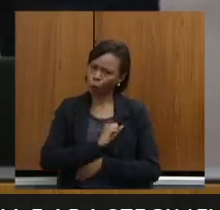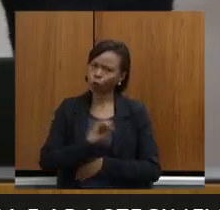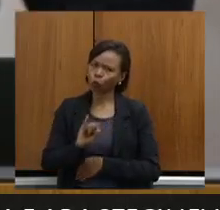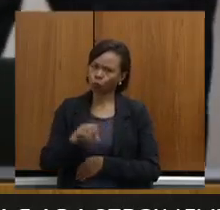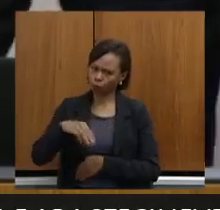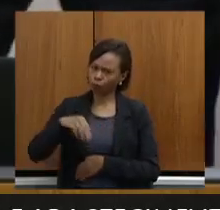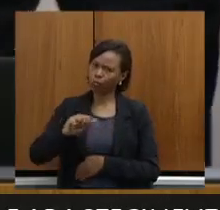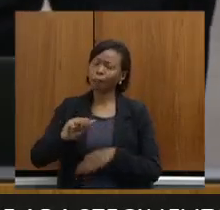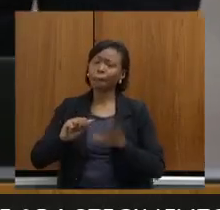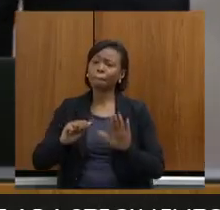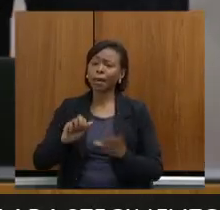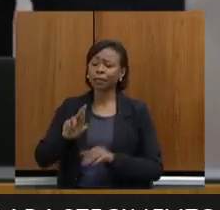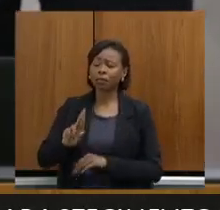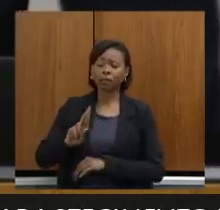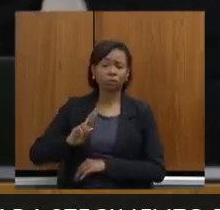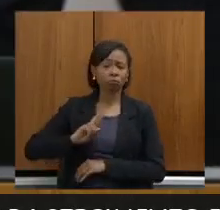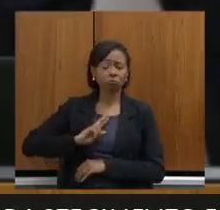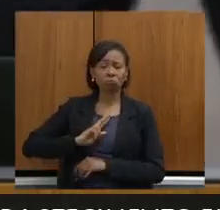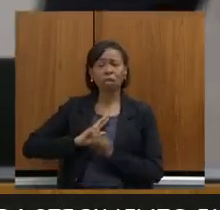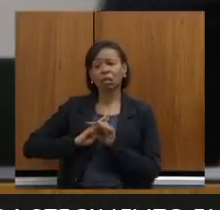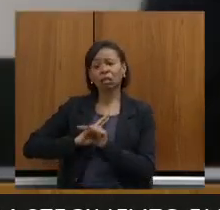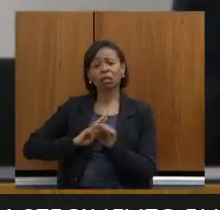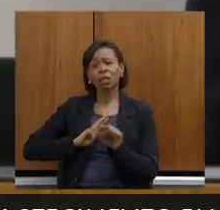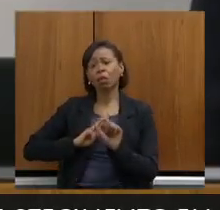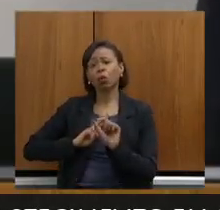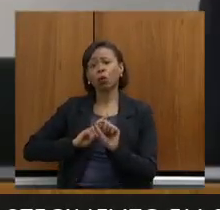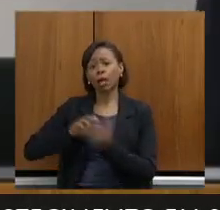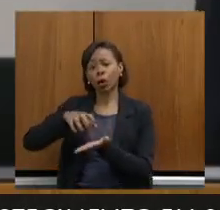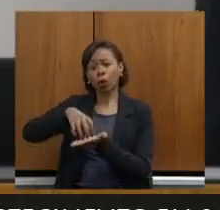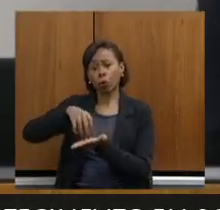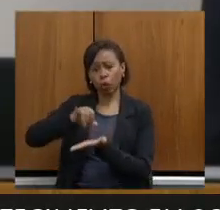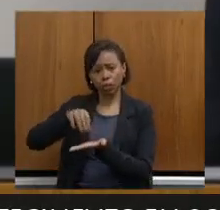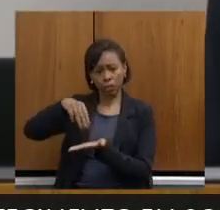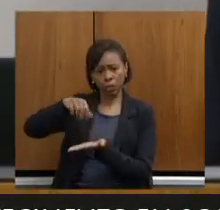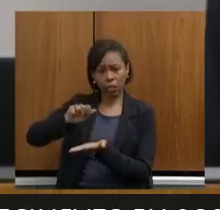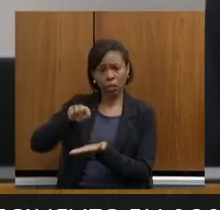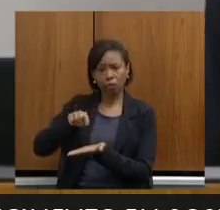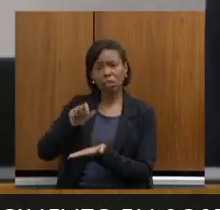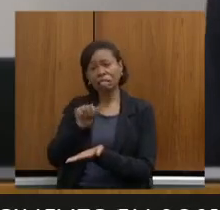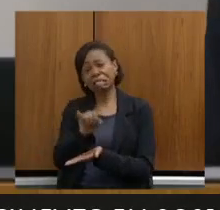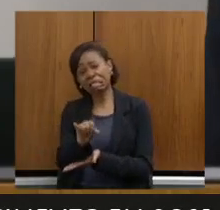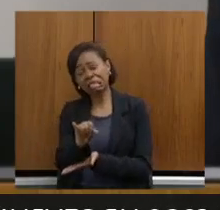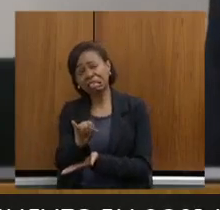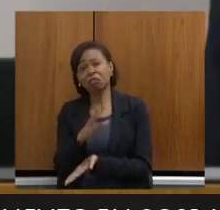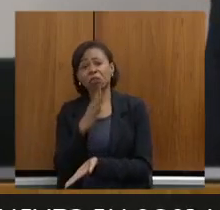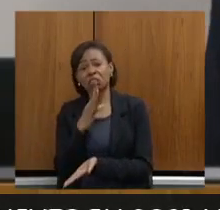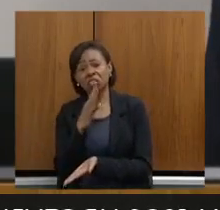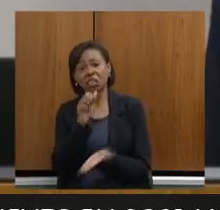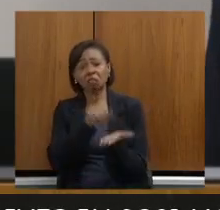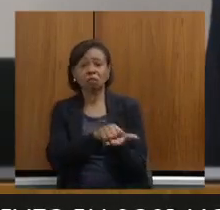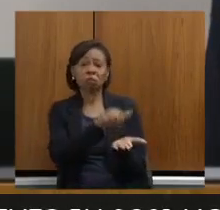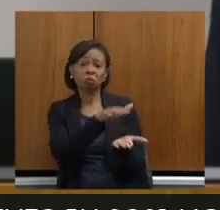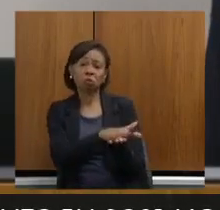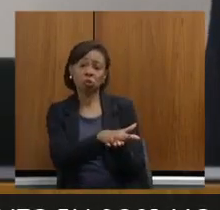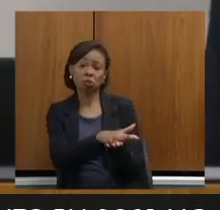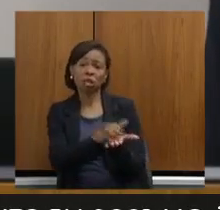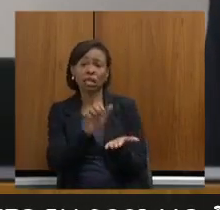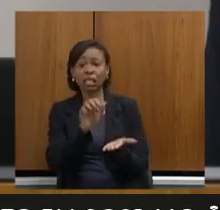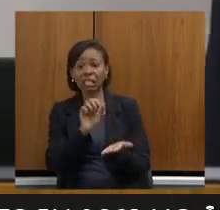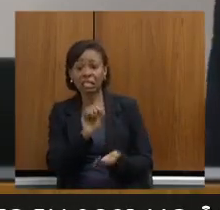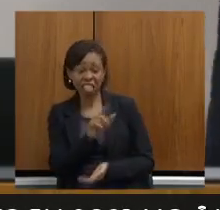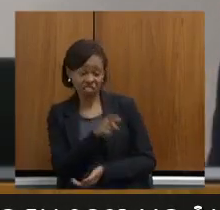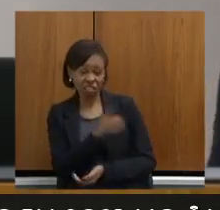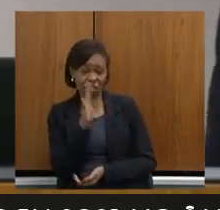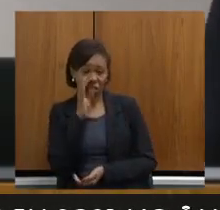mas é a resposta que nós recebemos os que eles se eles tomaram conhecimento eles vão lá e multa se insistir vamos